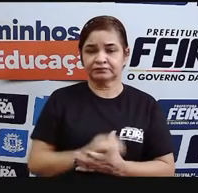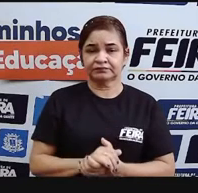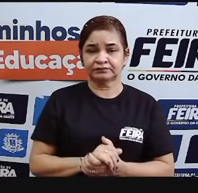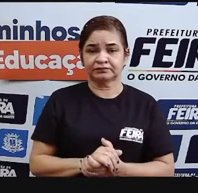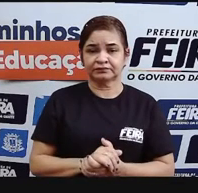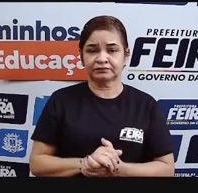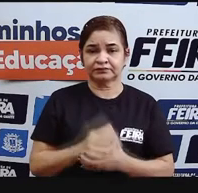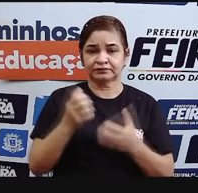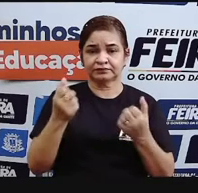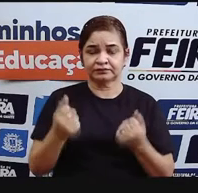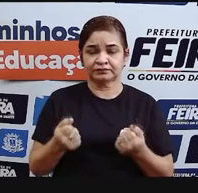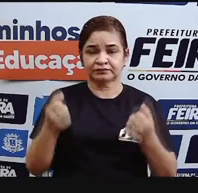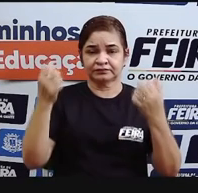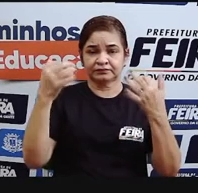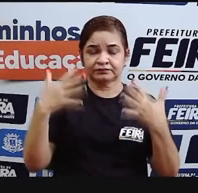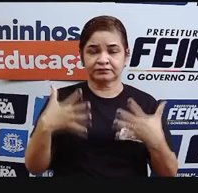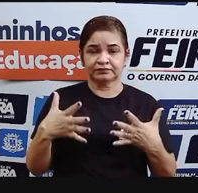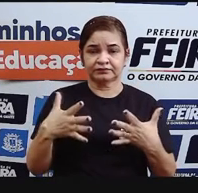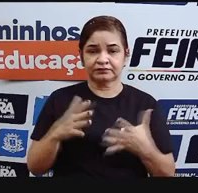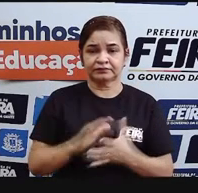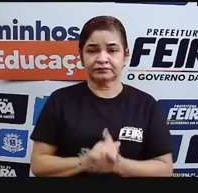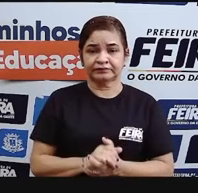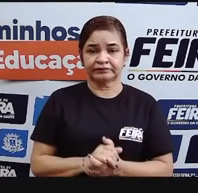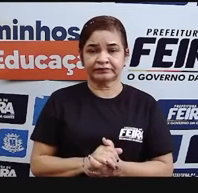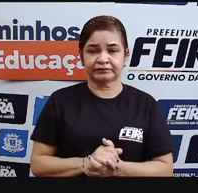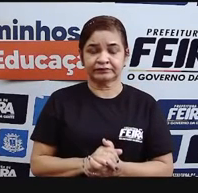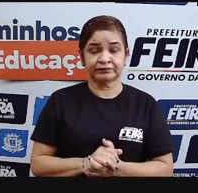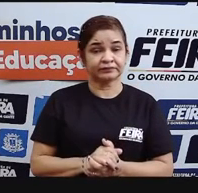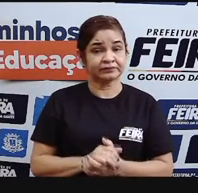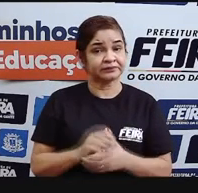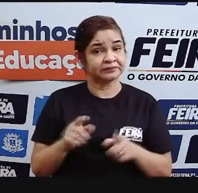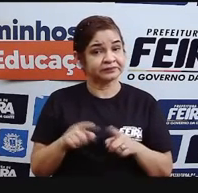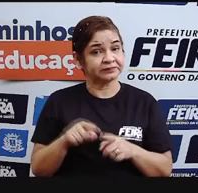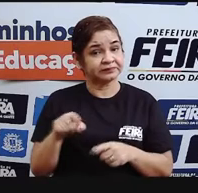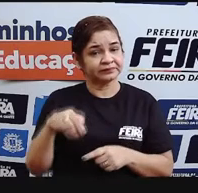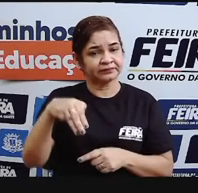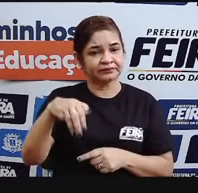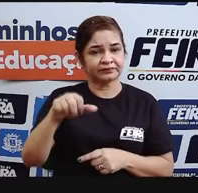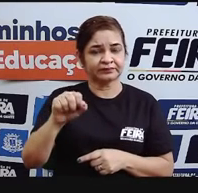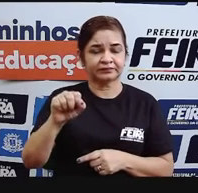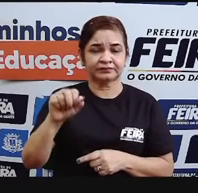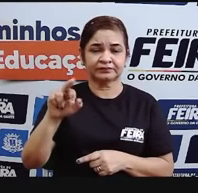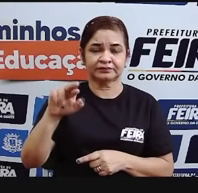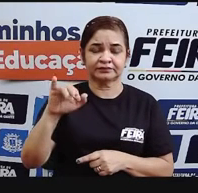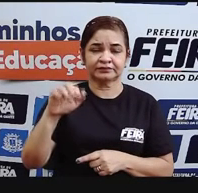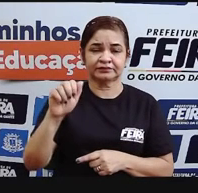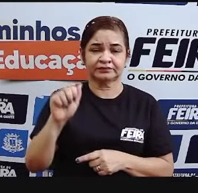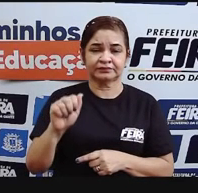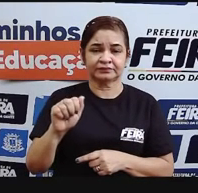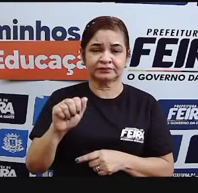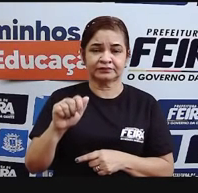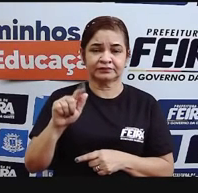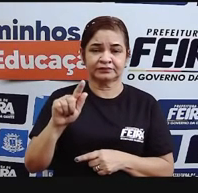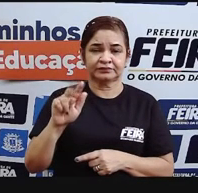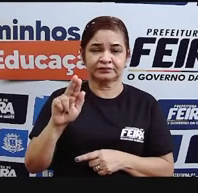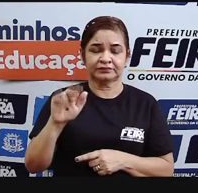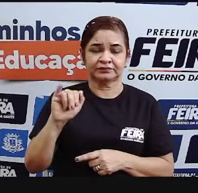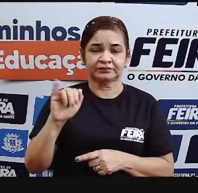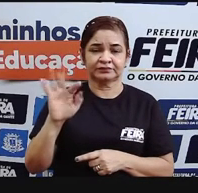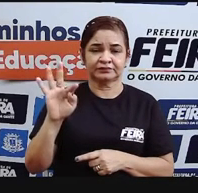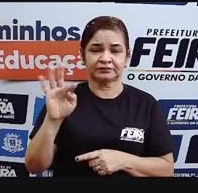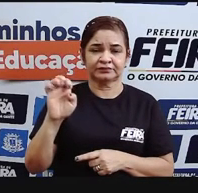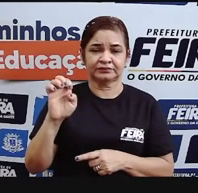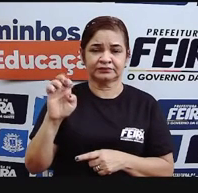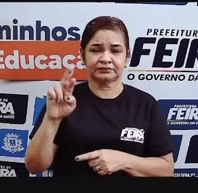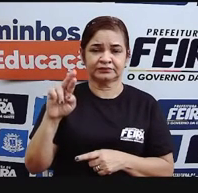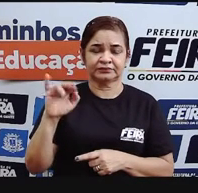gente vai falar um pouco disso aqui. Por isso a Maria Quitéria aparece, hein? Ela é uma das cidadãs de feira mais ilustres na história